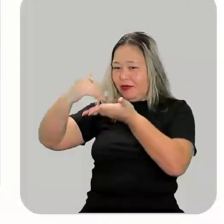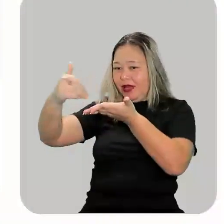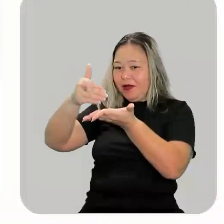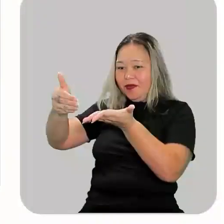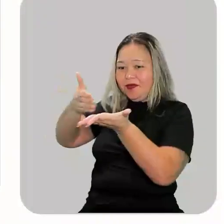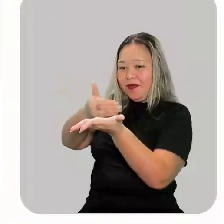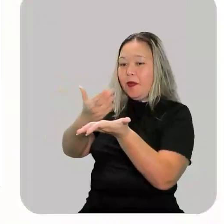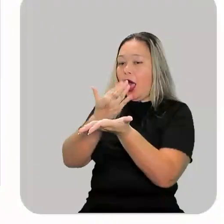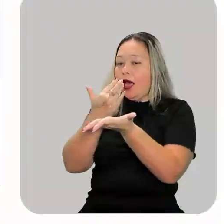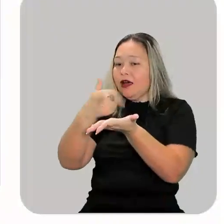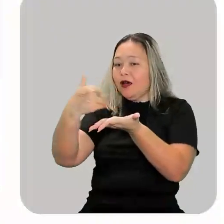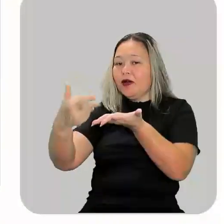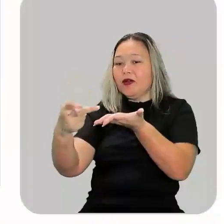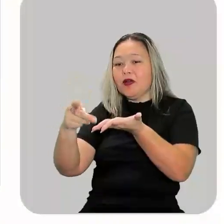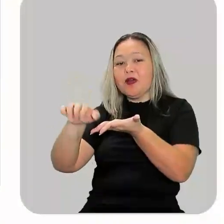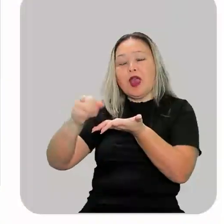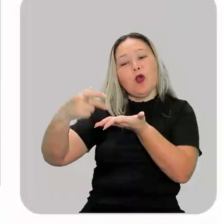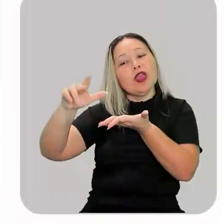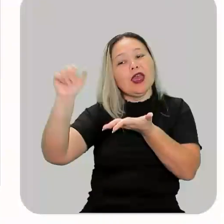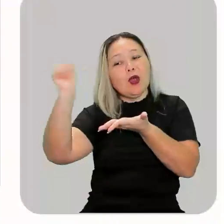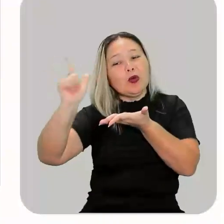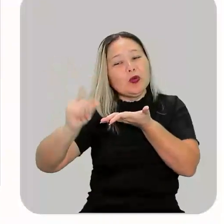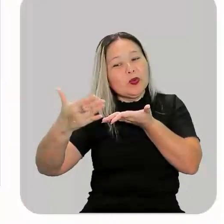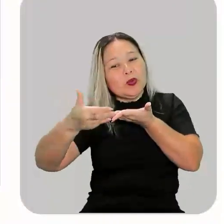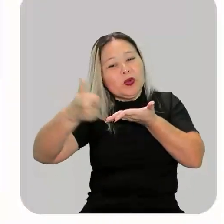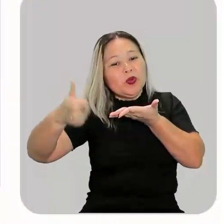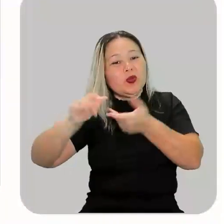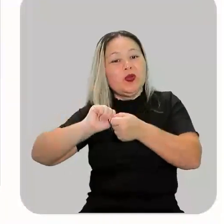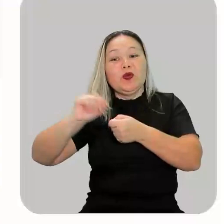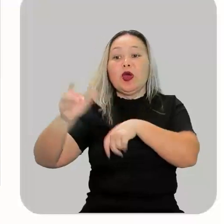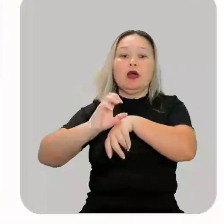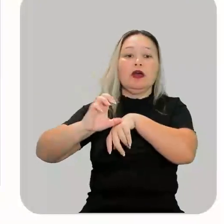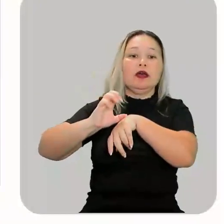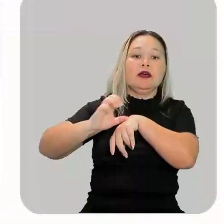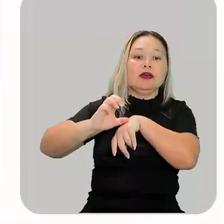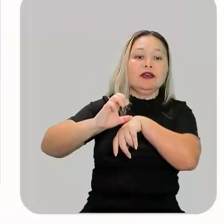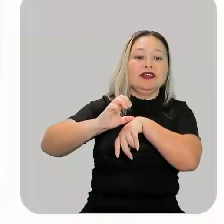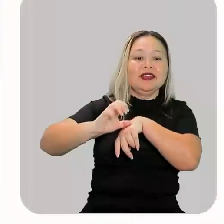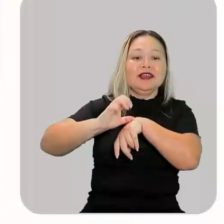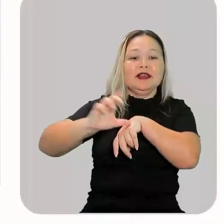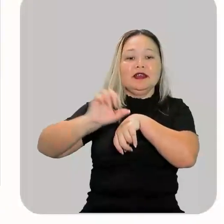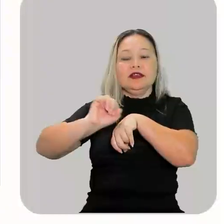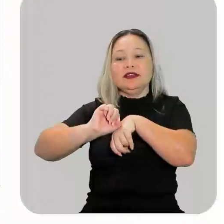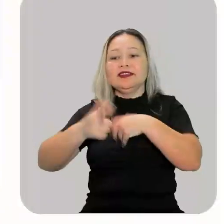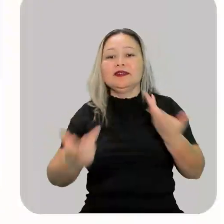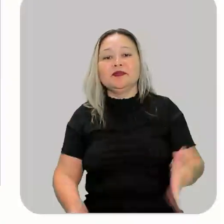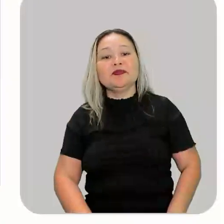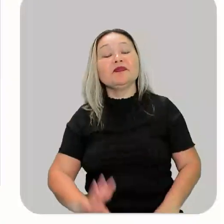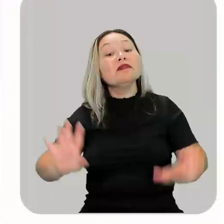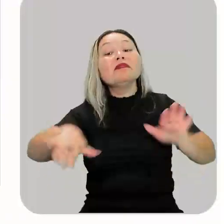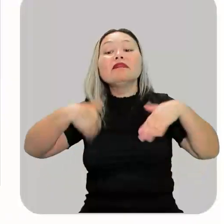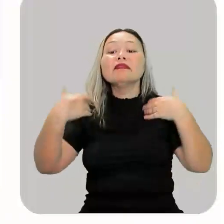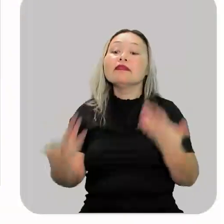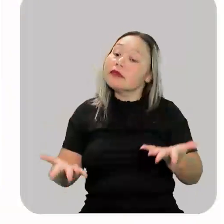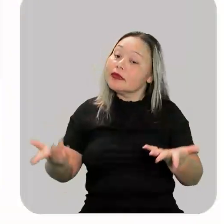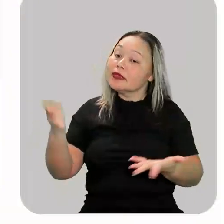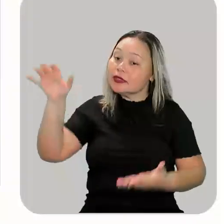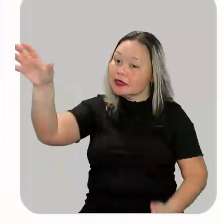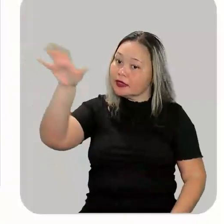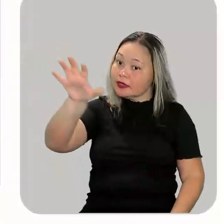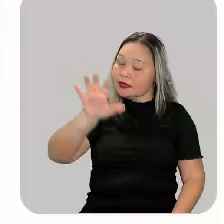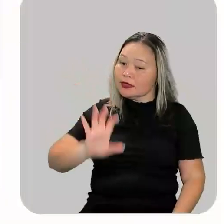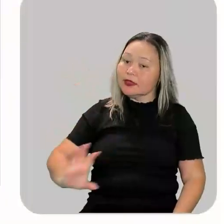fatias aqui da pizza, né? Eu quero essa fatia aqui, azulzinha aqui. Tá, então eu fico com a cinza, né? Pode ser. E nesse gráfico de